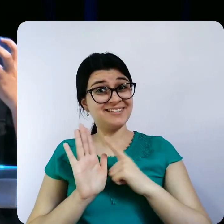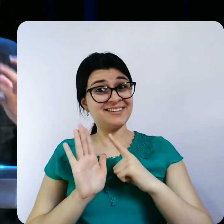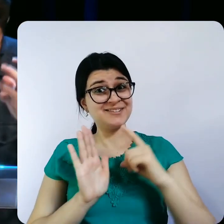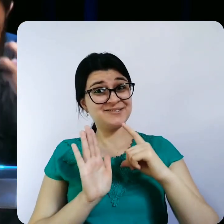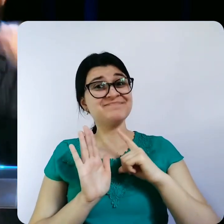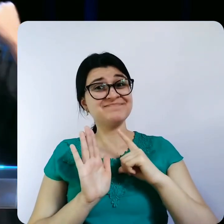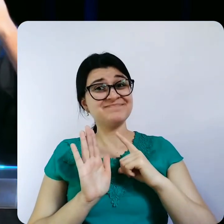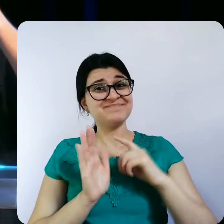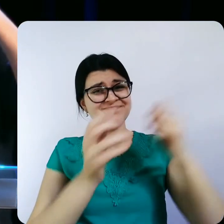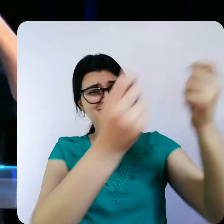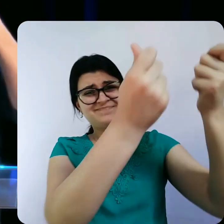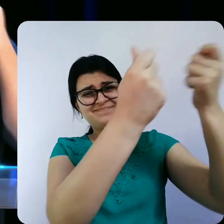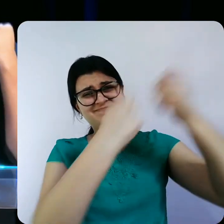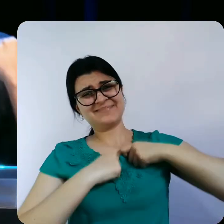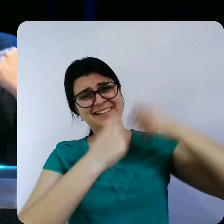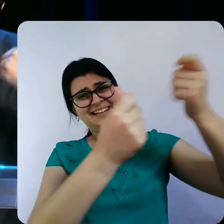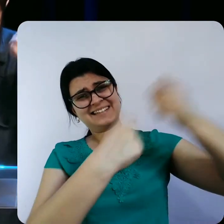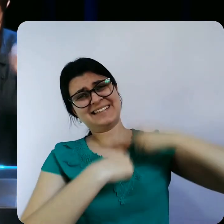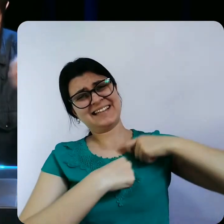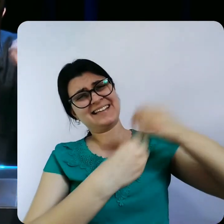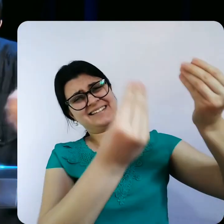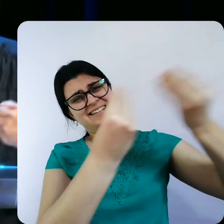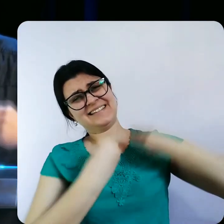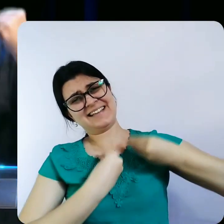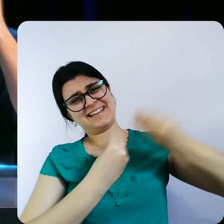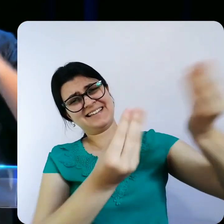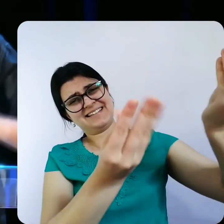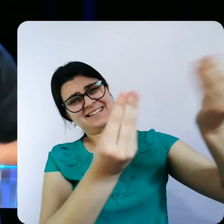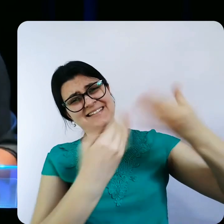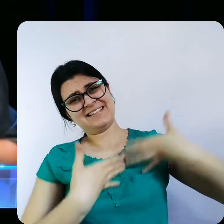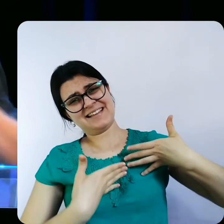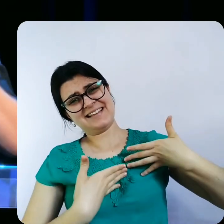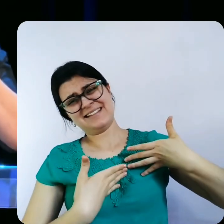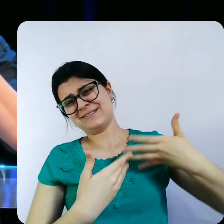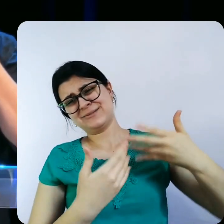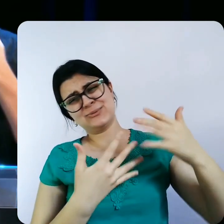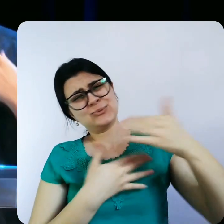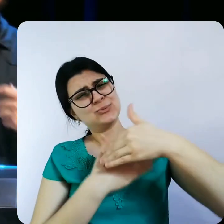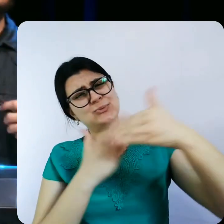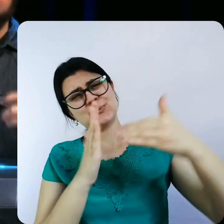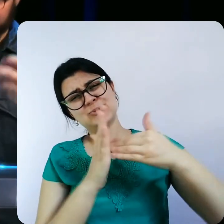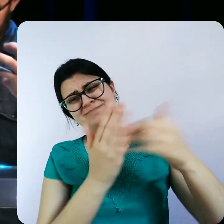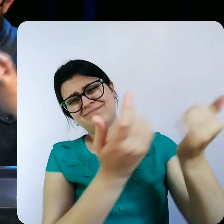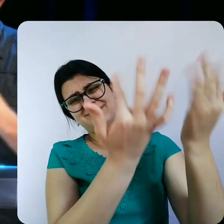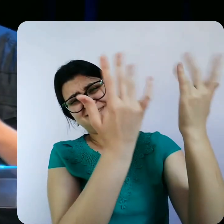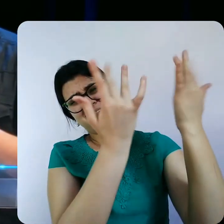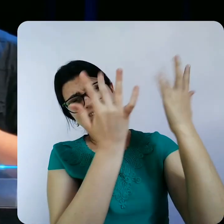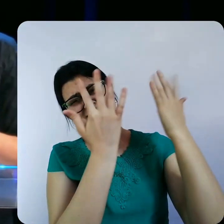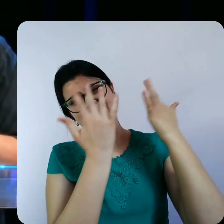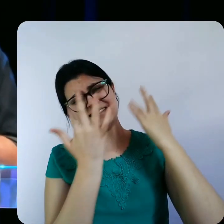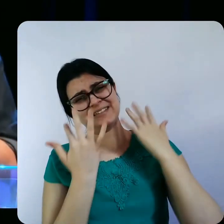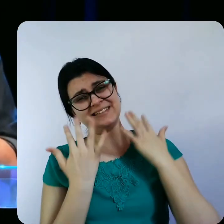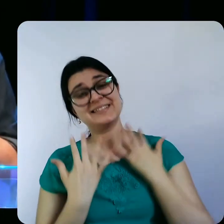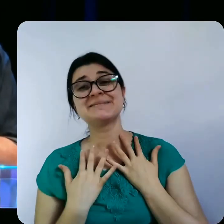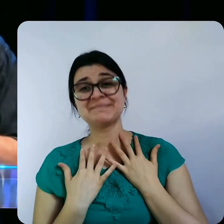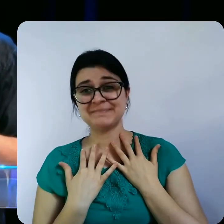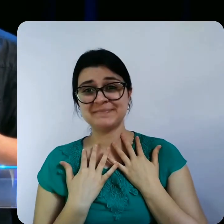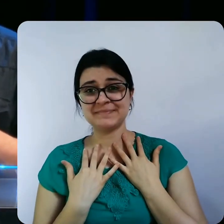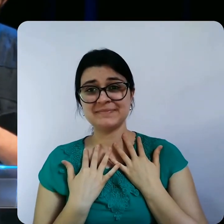se Deus nos trata como se tivéssemos feito tudo o que Jesus fez, porque Ele nos substituiu.